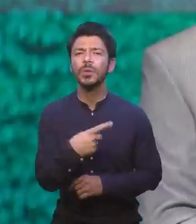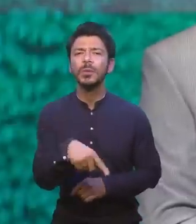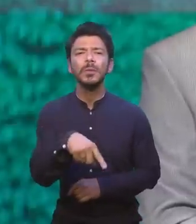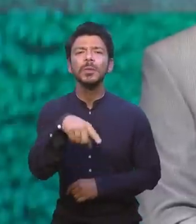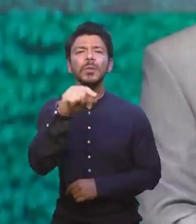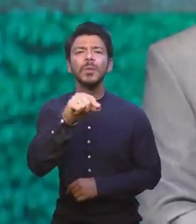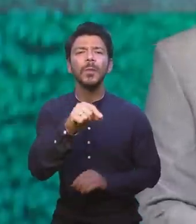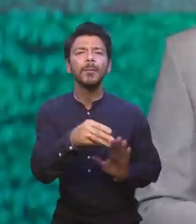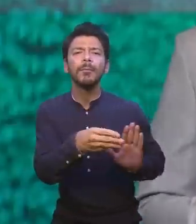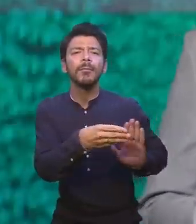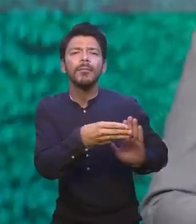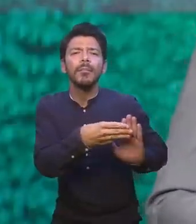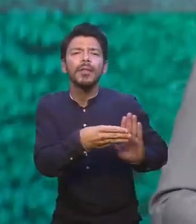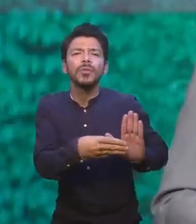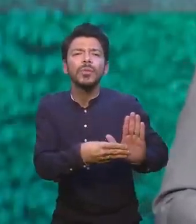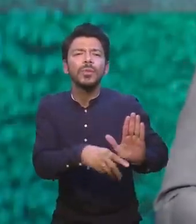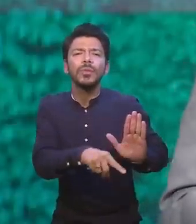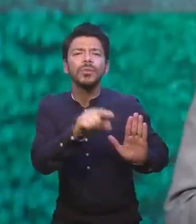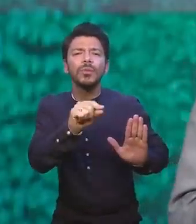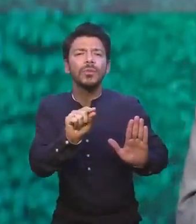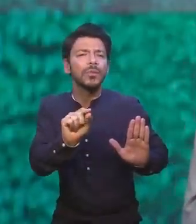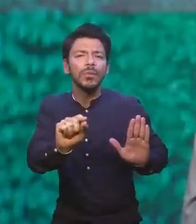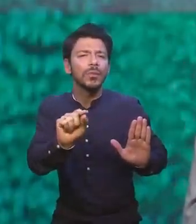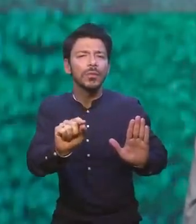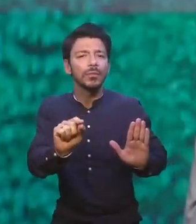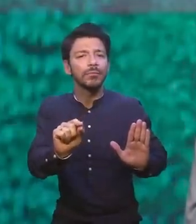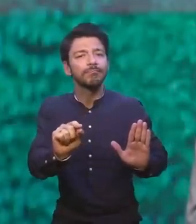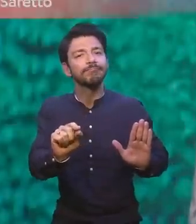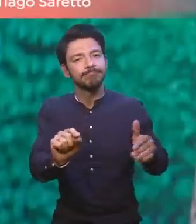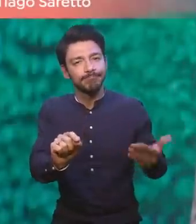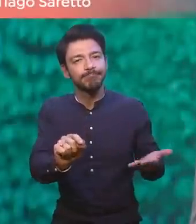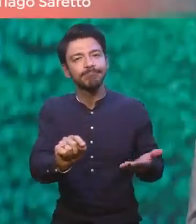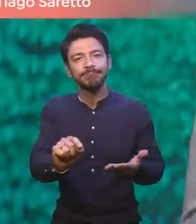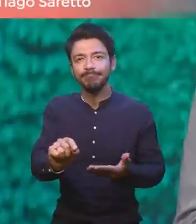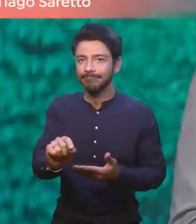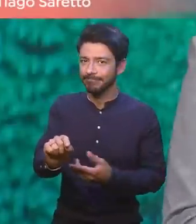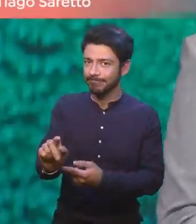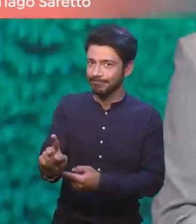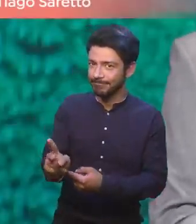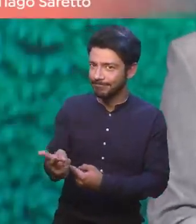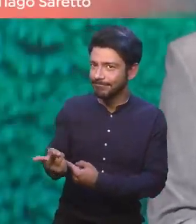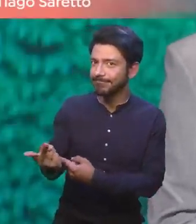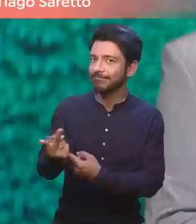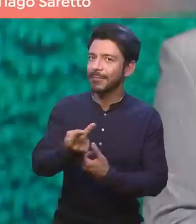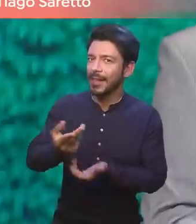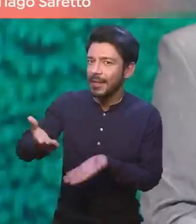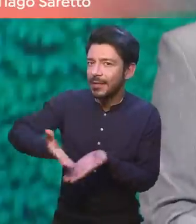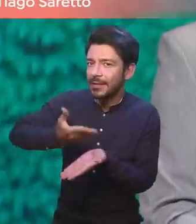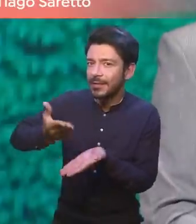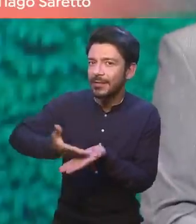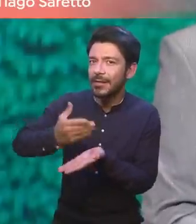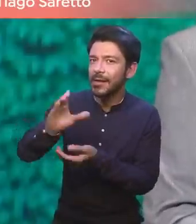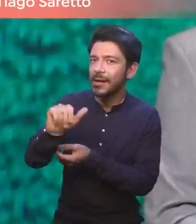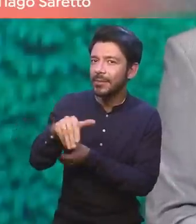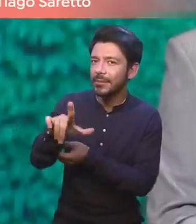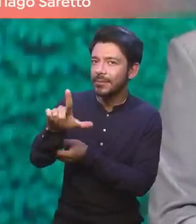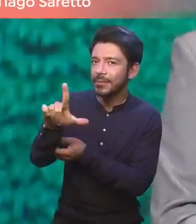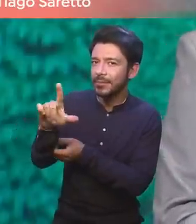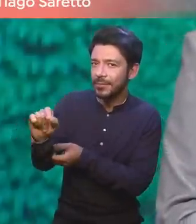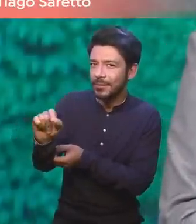adotar? E aí nós buscamos novamente o benfeitor Camilo, na obra A Carta Magna da